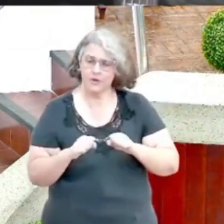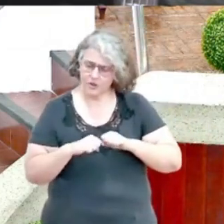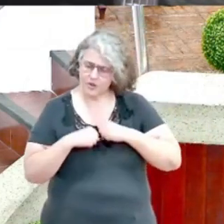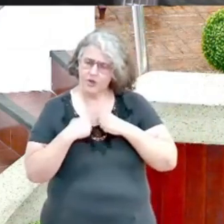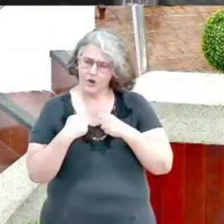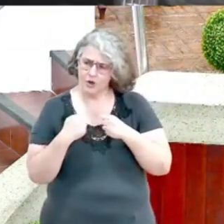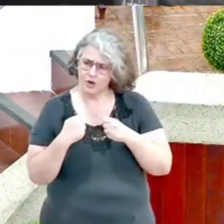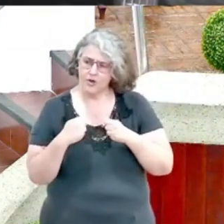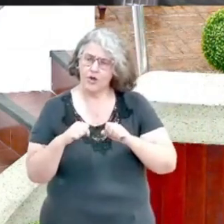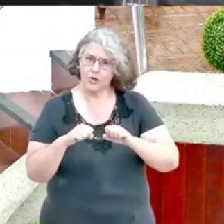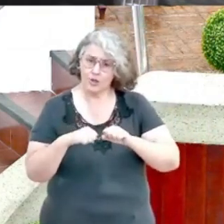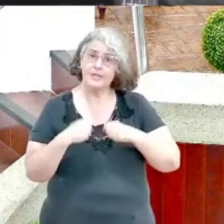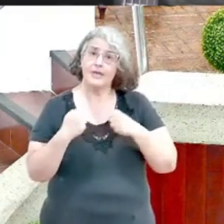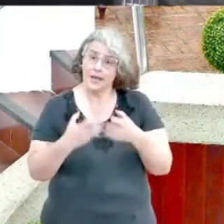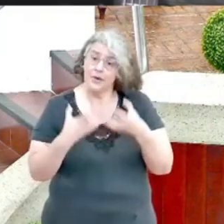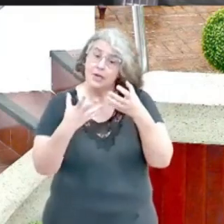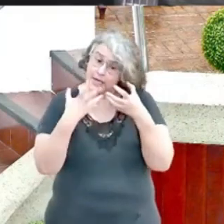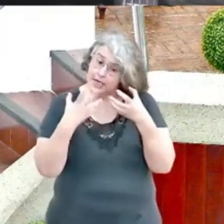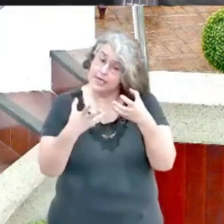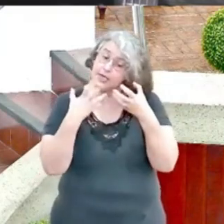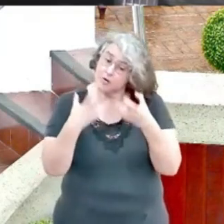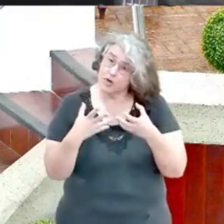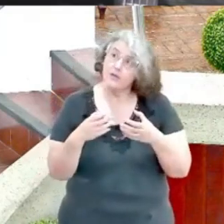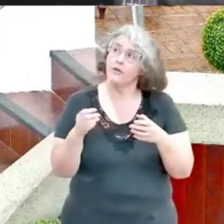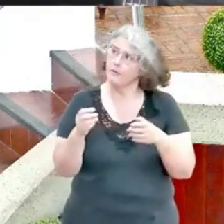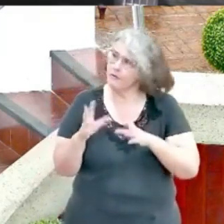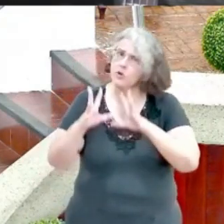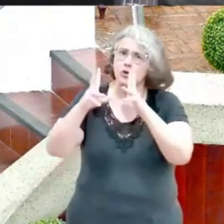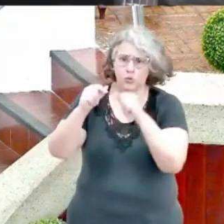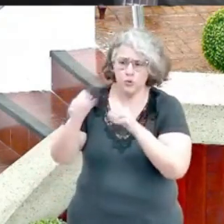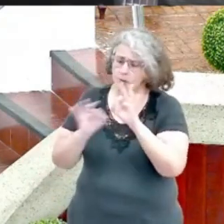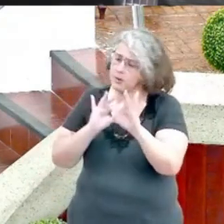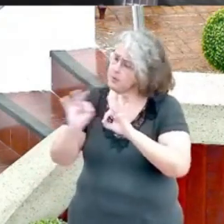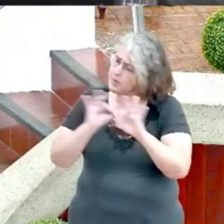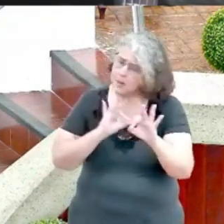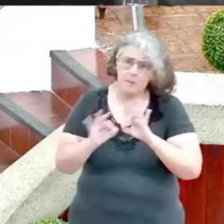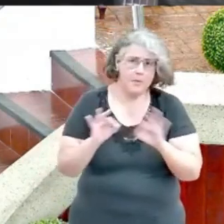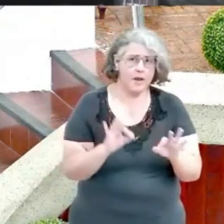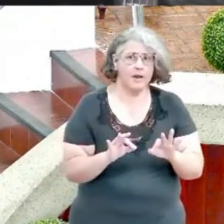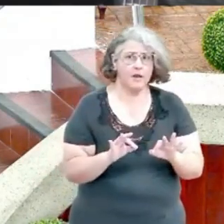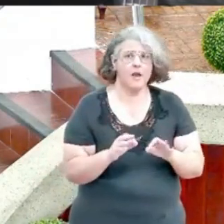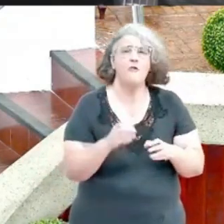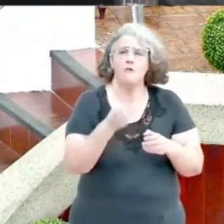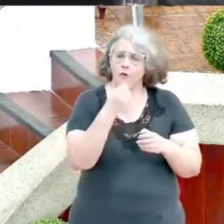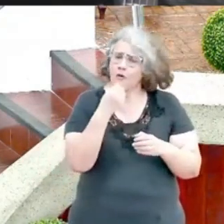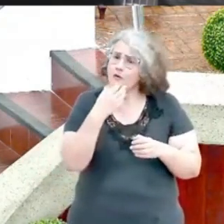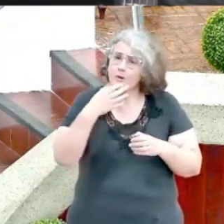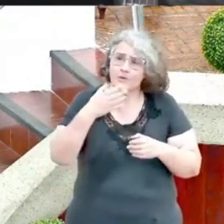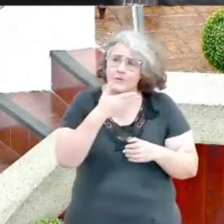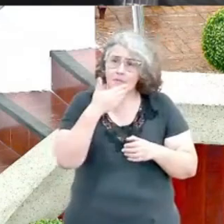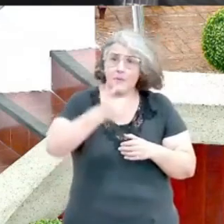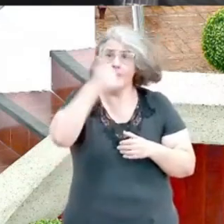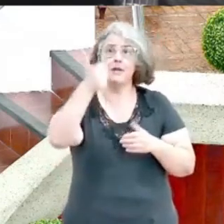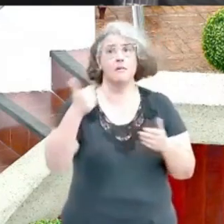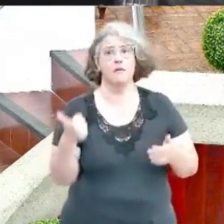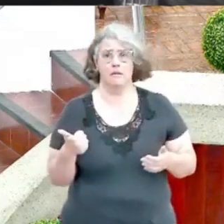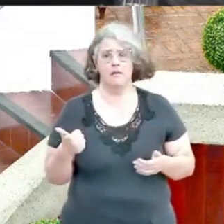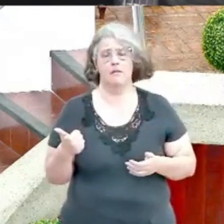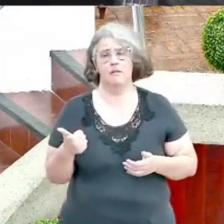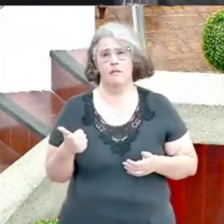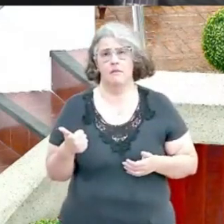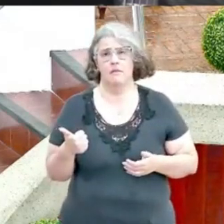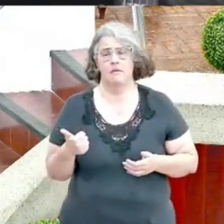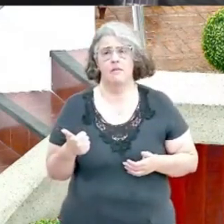diligenciamos ir ver-vos pessoalmente. Diligenciamos significa fizemos o nosso melhor. O melhor que a gente pôde fazer, a gente